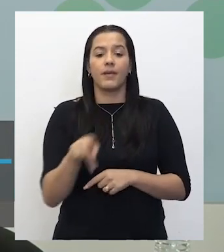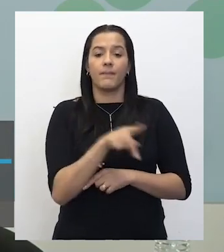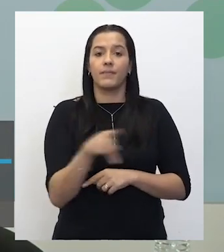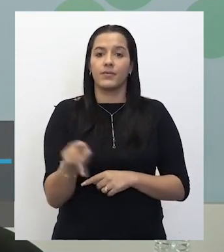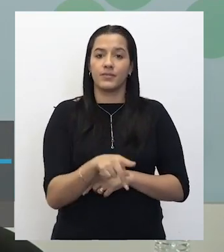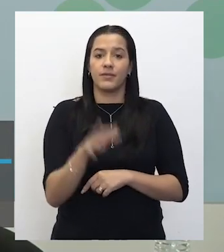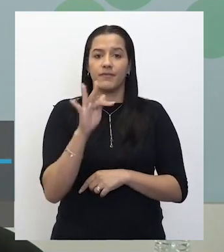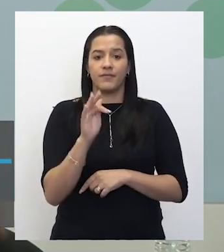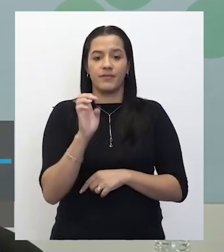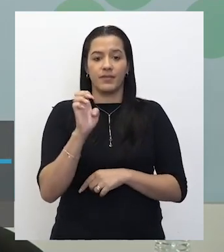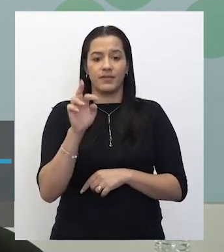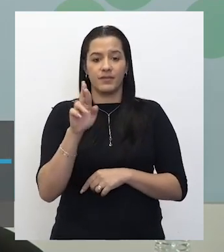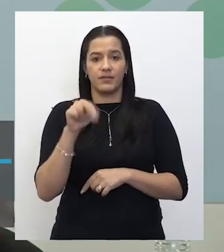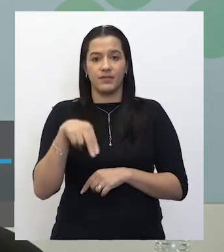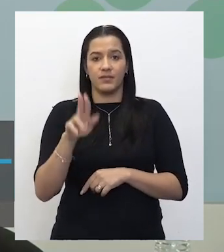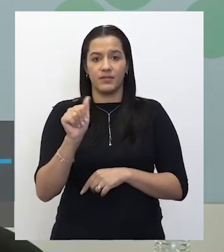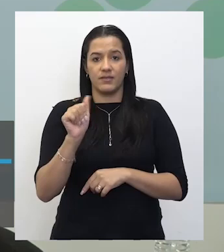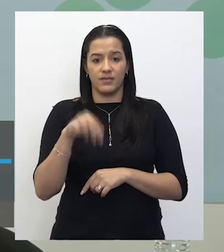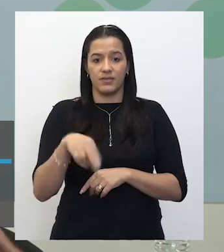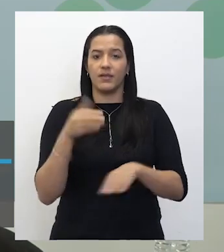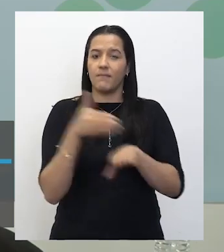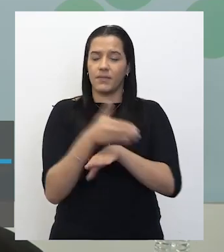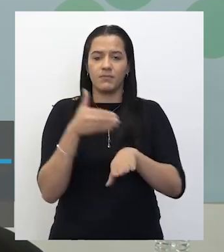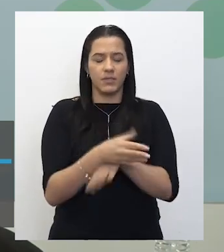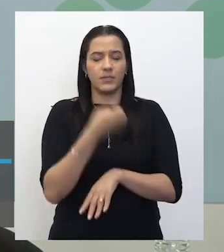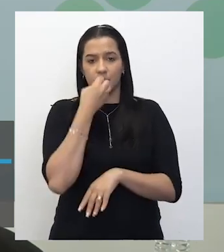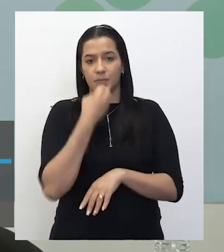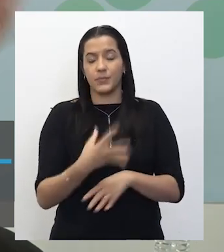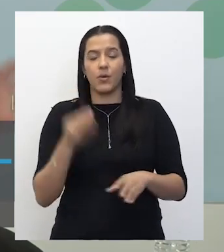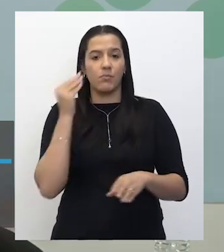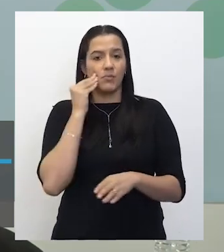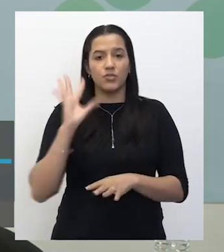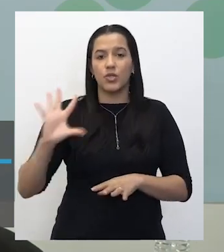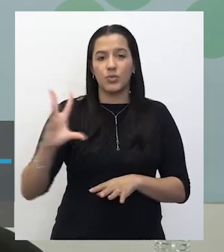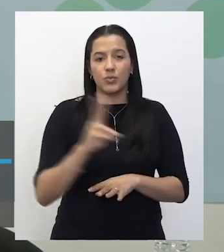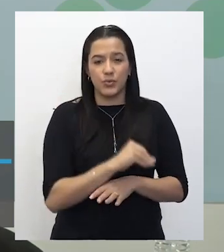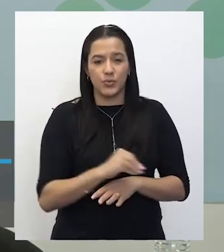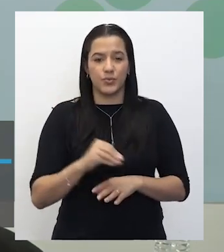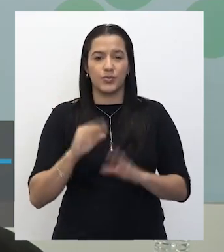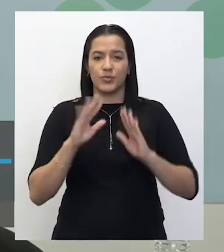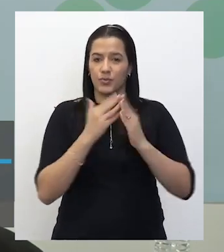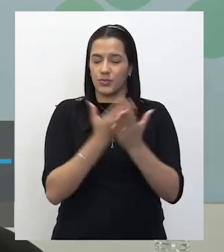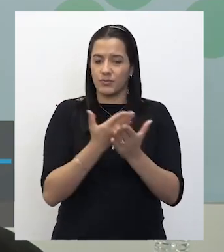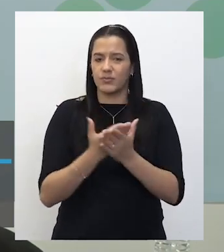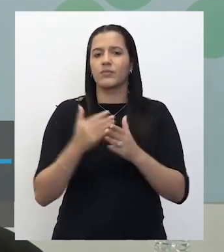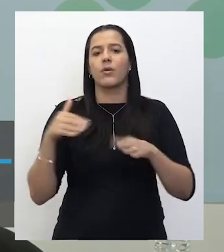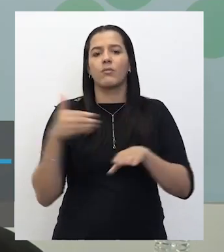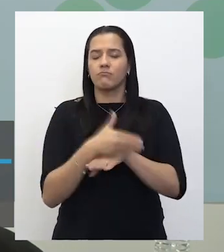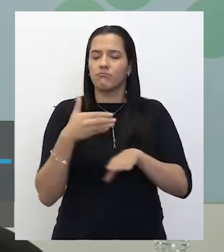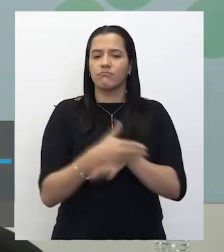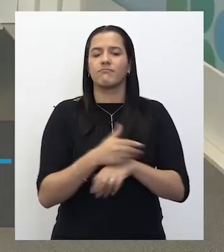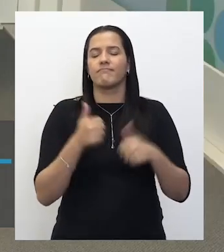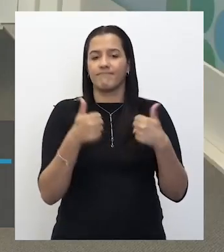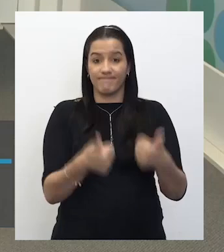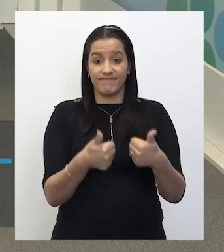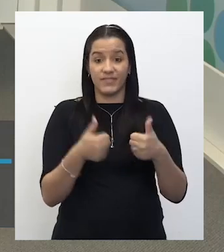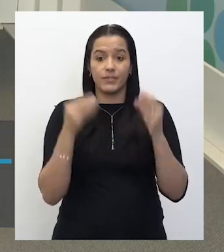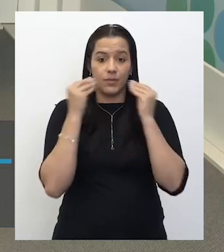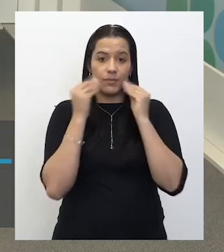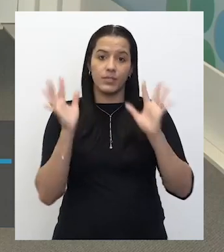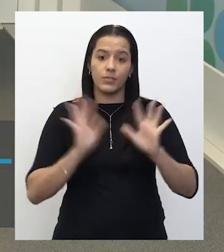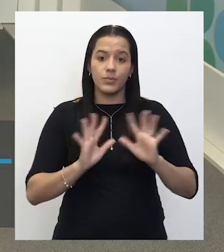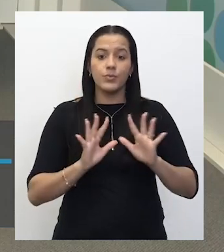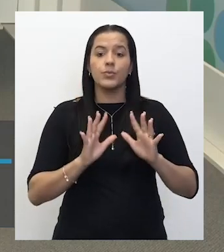Fernanda falou que são bem participativos. Um grande beijo a todos, não só dessa escola, a todos que estão participando. Um beijo a todos,